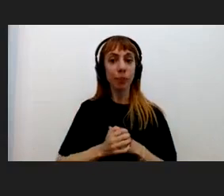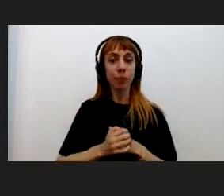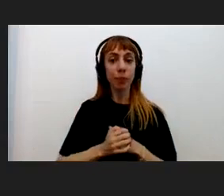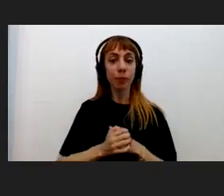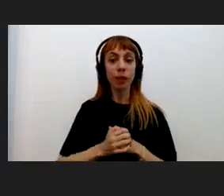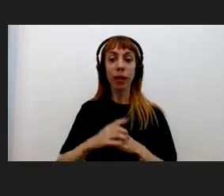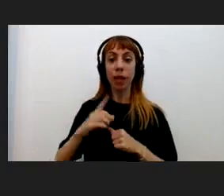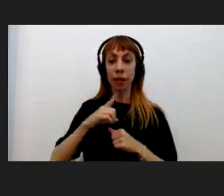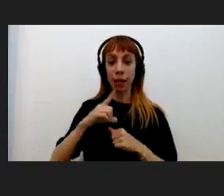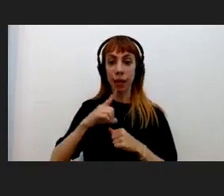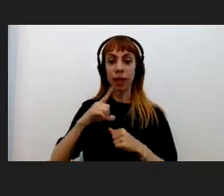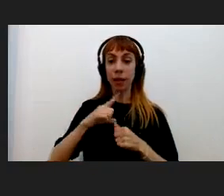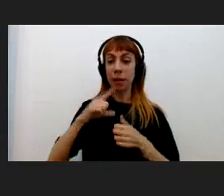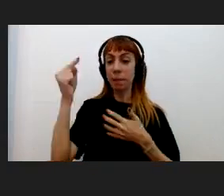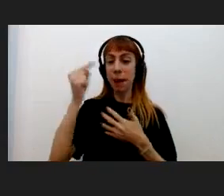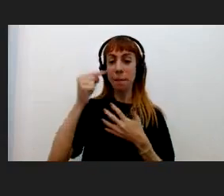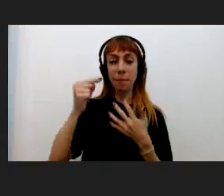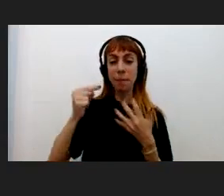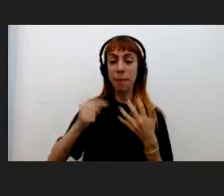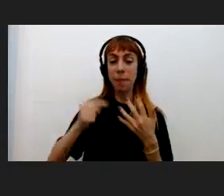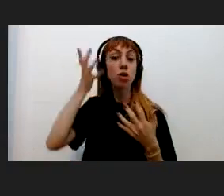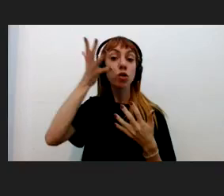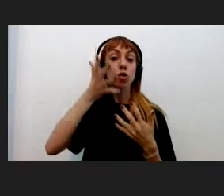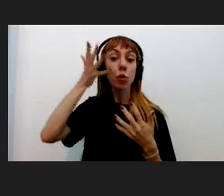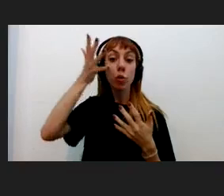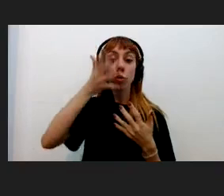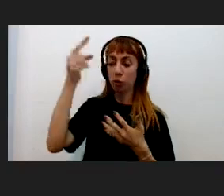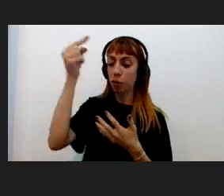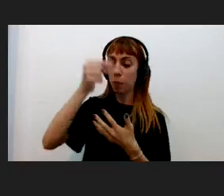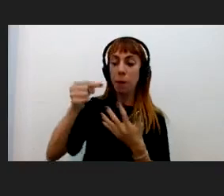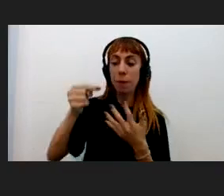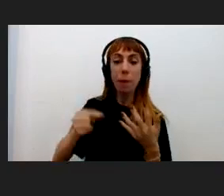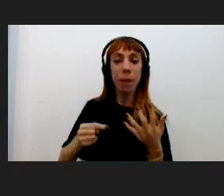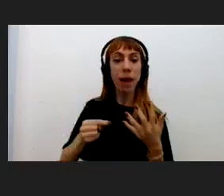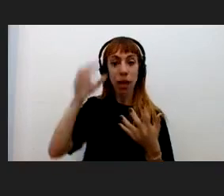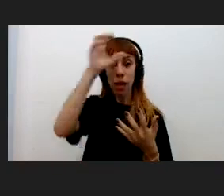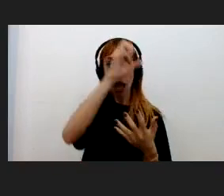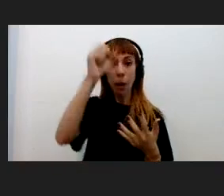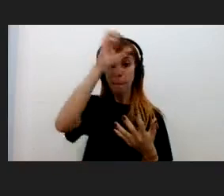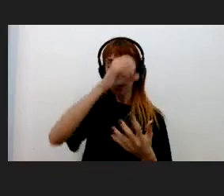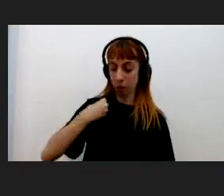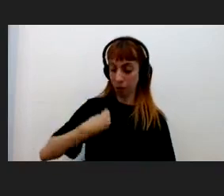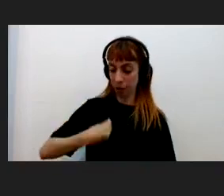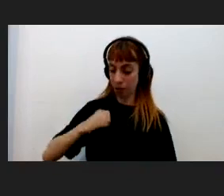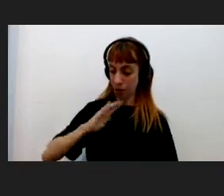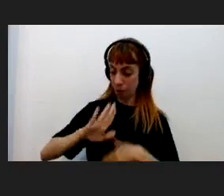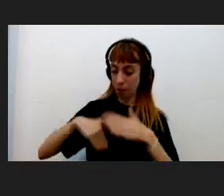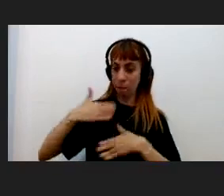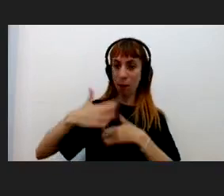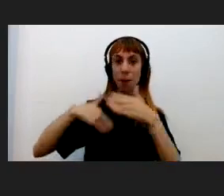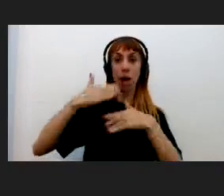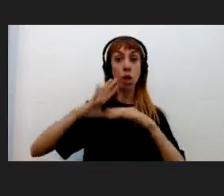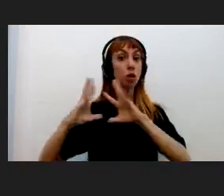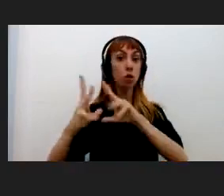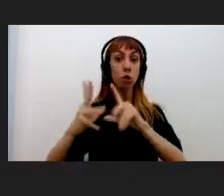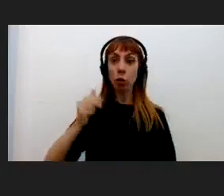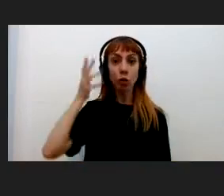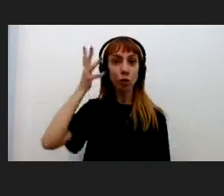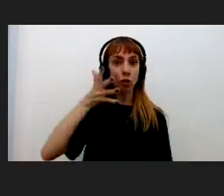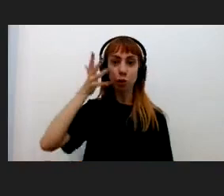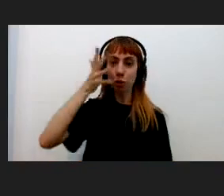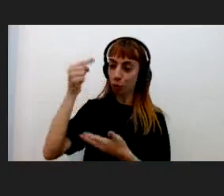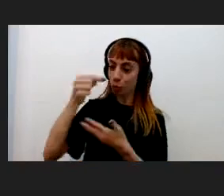da vida, eles são discursos que também são forjados dentro desse sistema. Então, a gente vive hoje